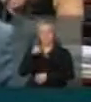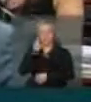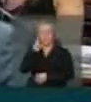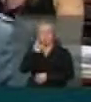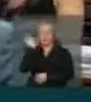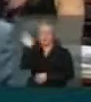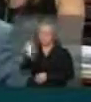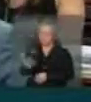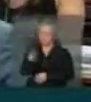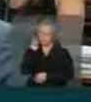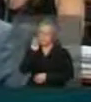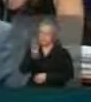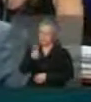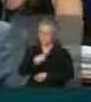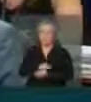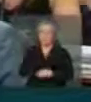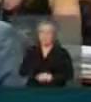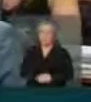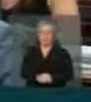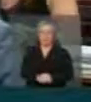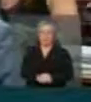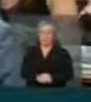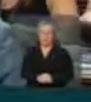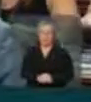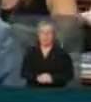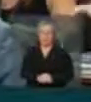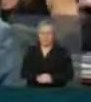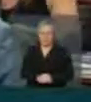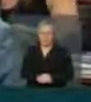Deputado, o senhor já consumiu seu tempo, deputado.